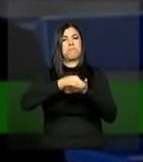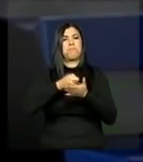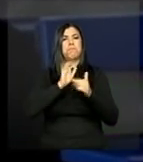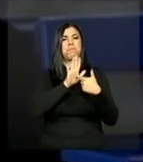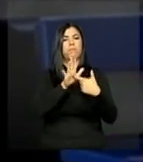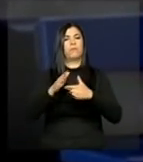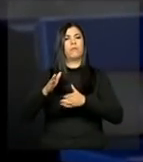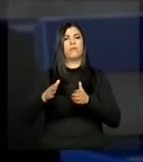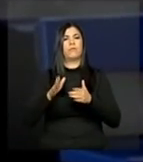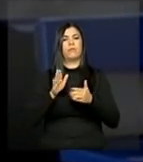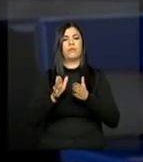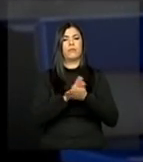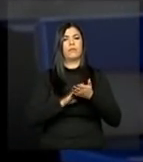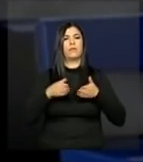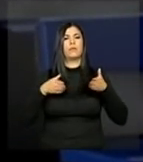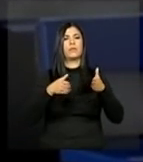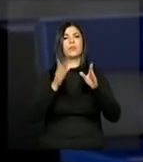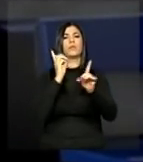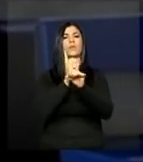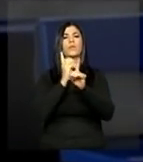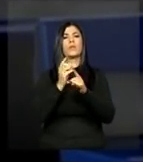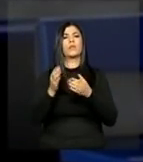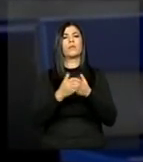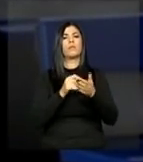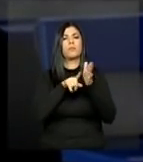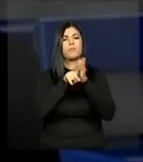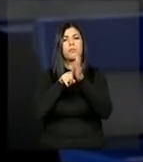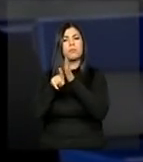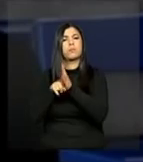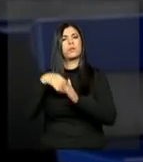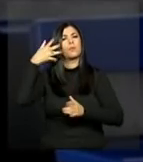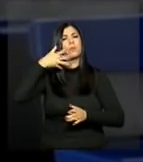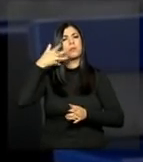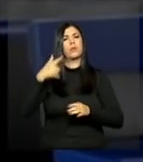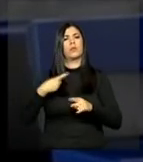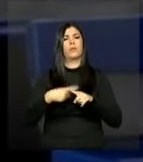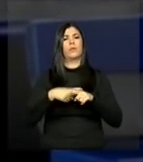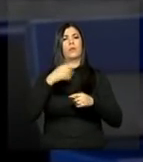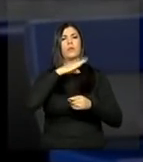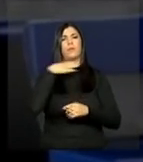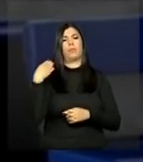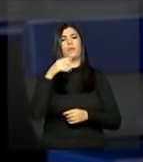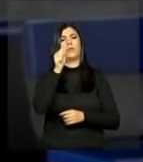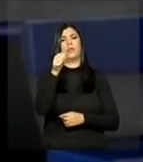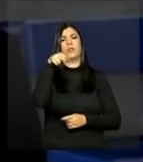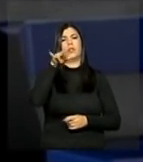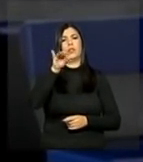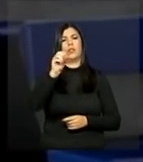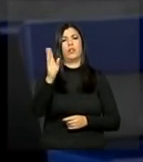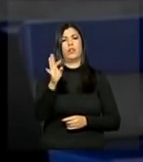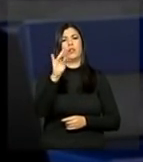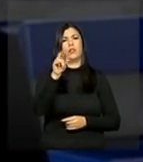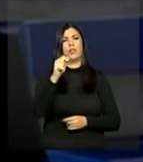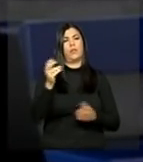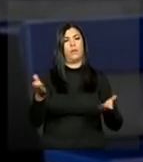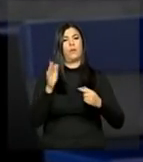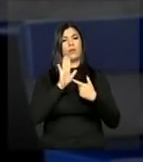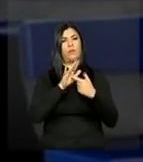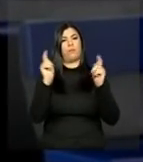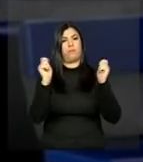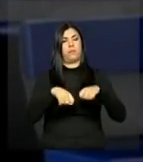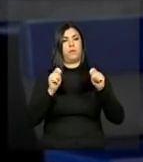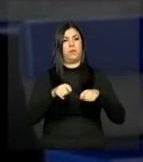caminho de acesso a qualquer investigação de caráter político paraa morte de andes Teixeira e agora a gente vê toda essa